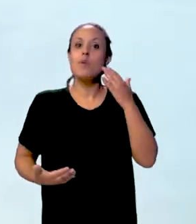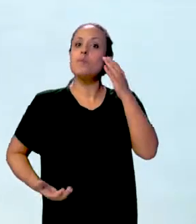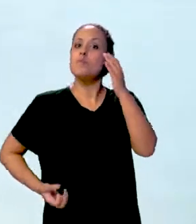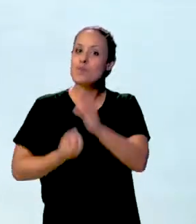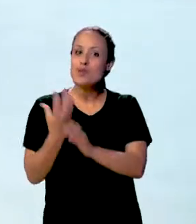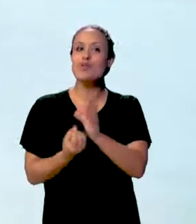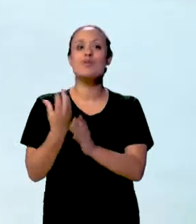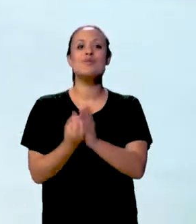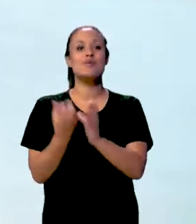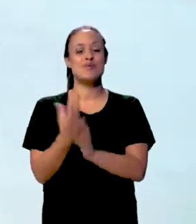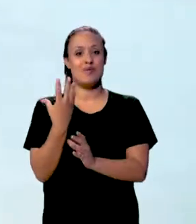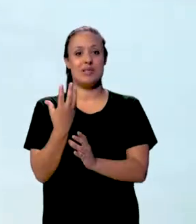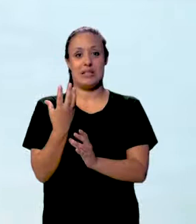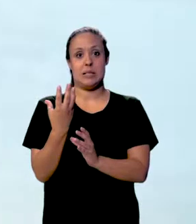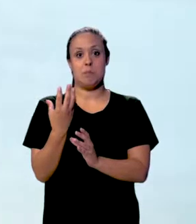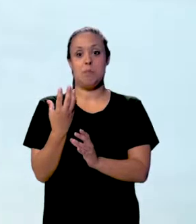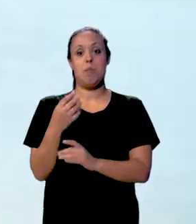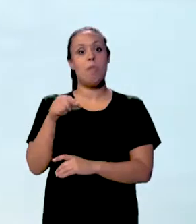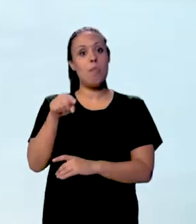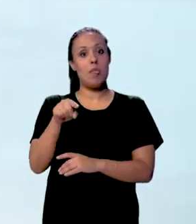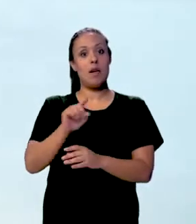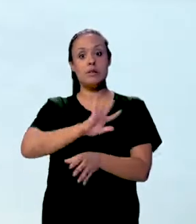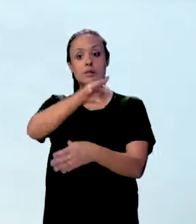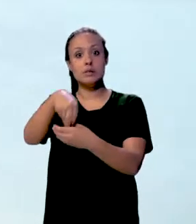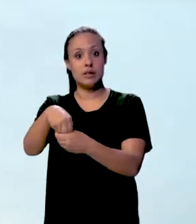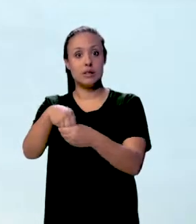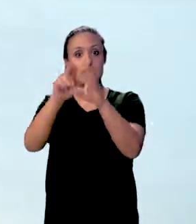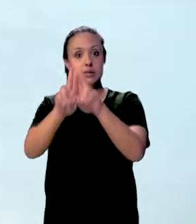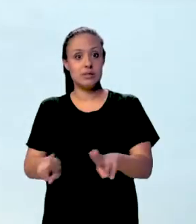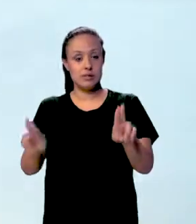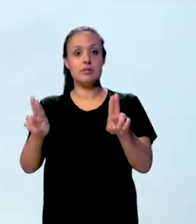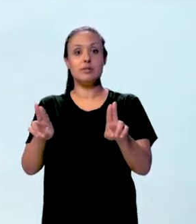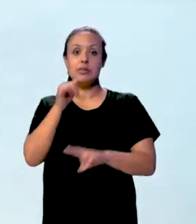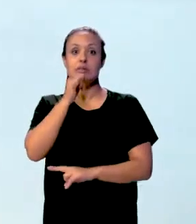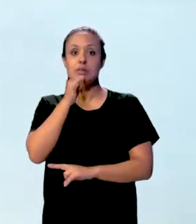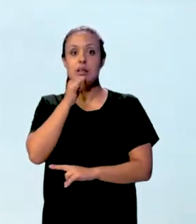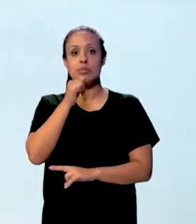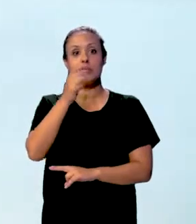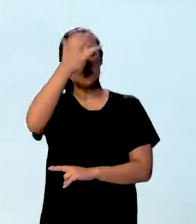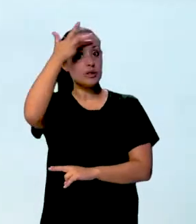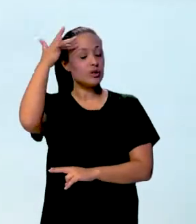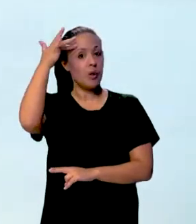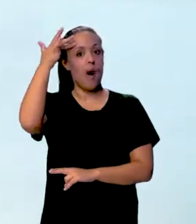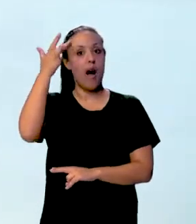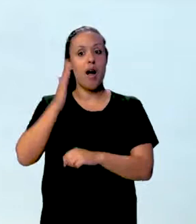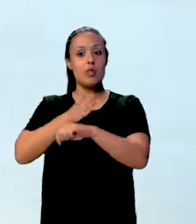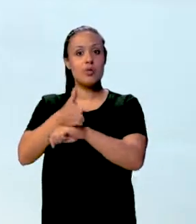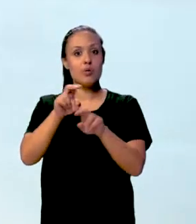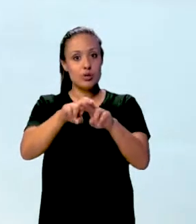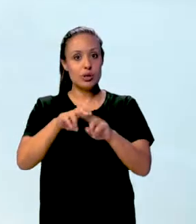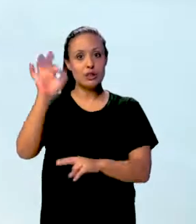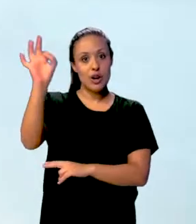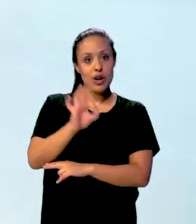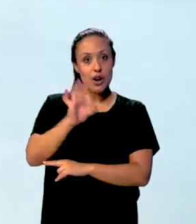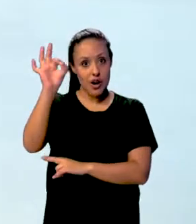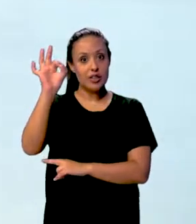essa reflexão, por exemplo, dessa nova geração de acadêmicos que se tornou possível através das cotas, também nos faz